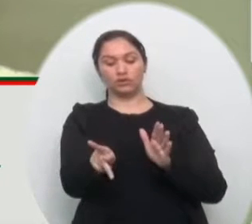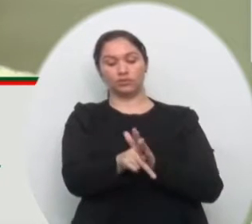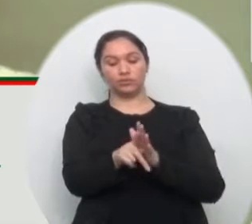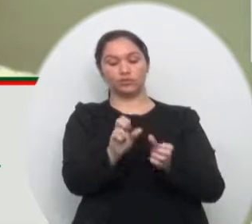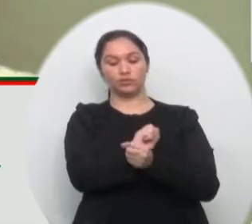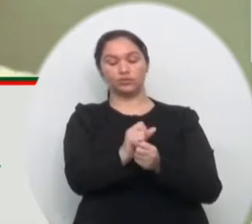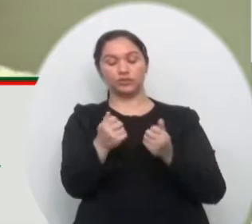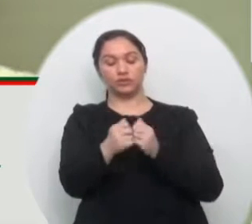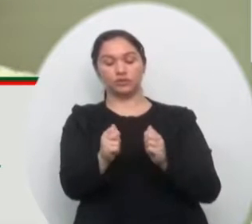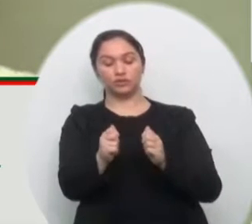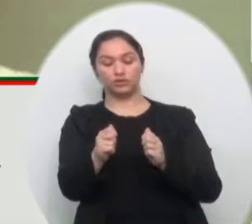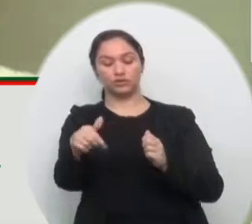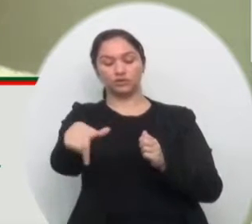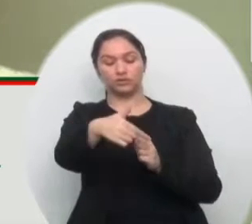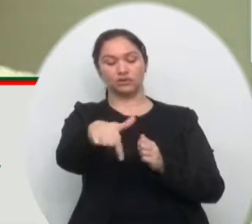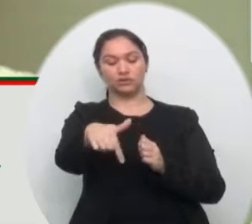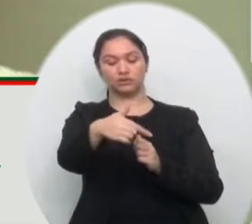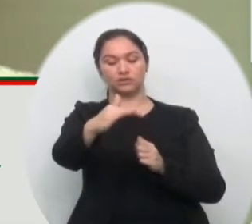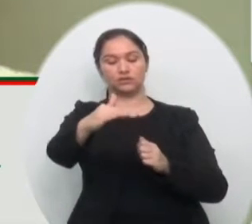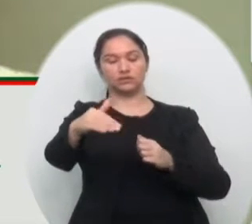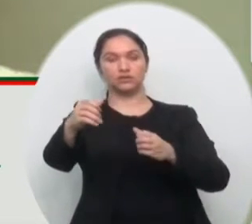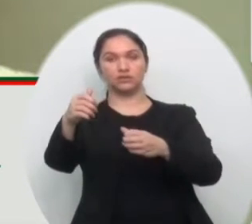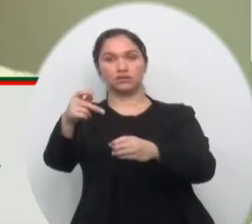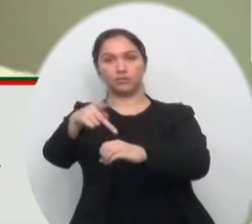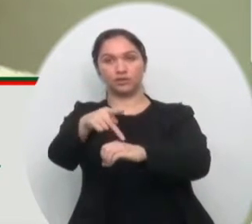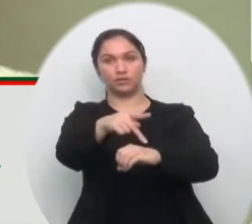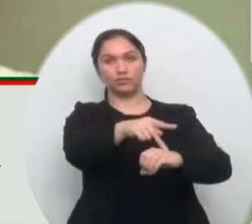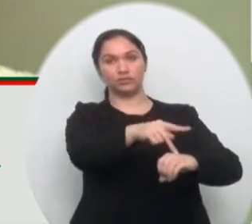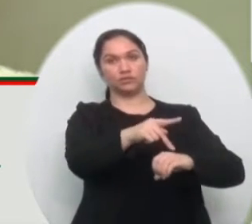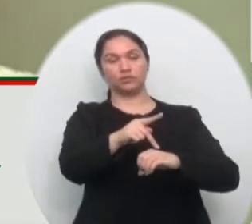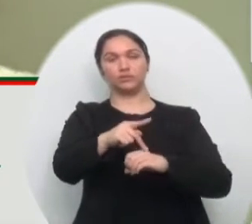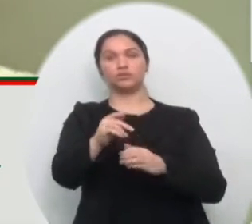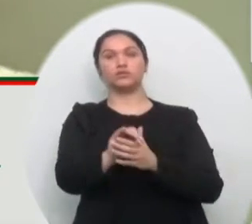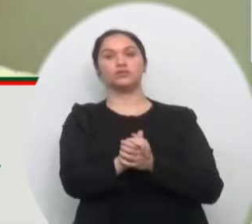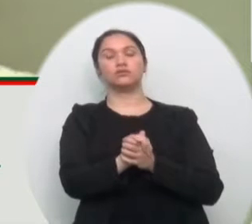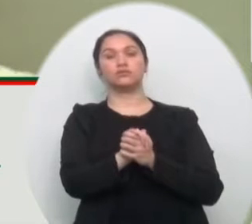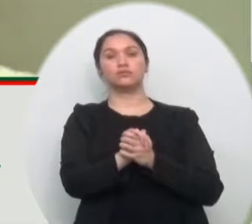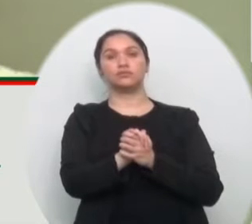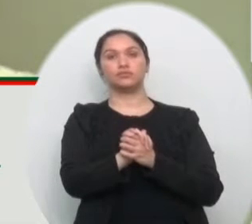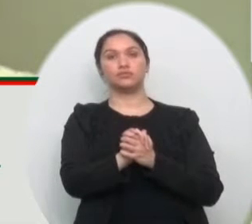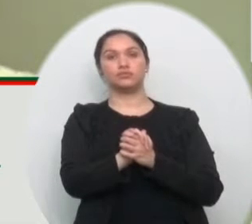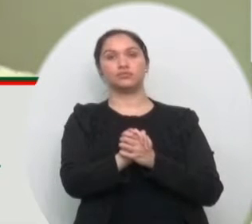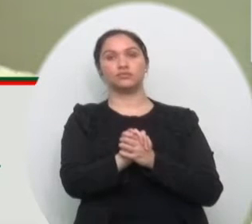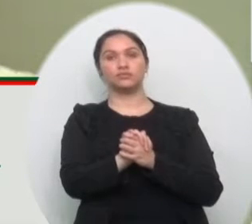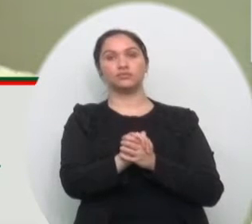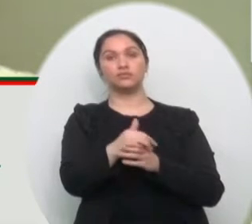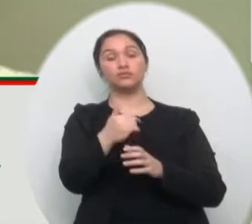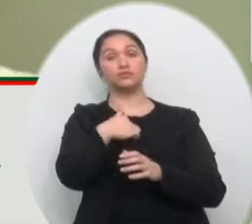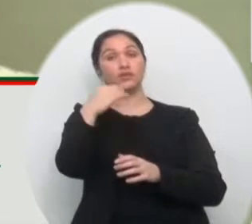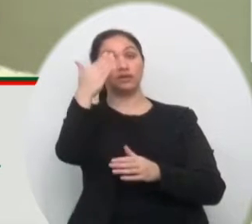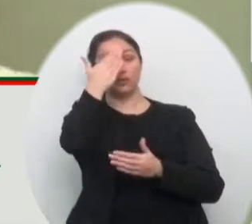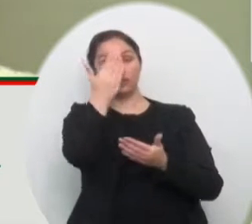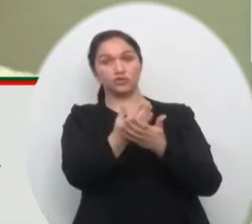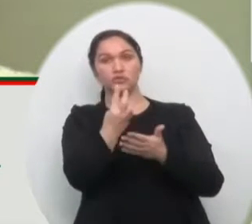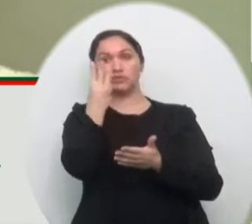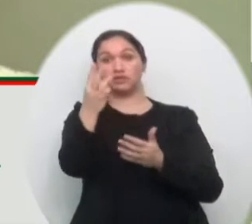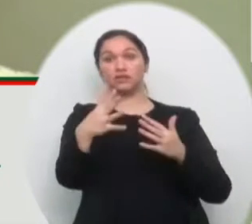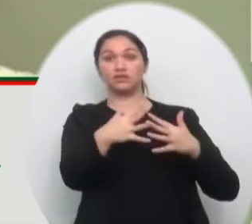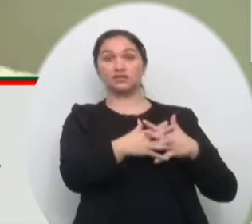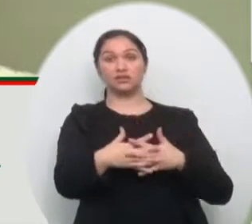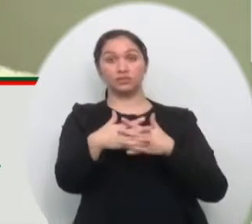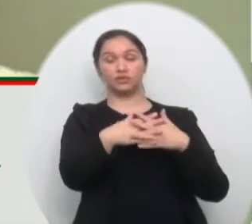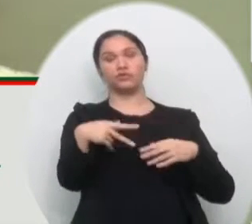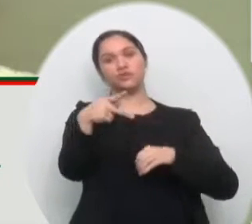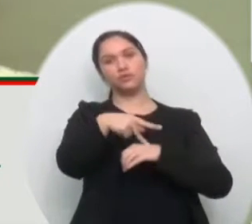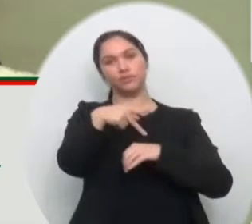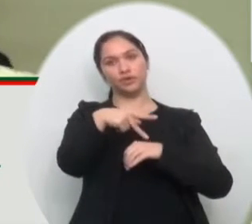arrumada. Ou seja, 3 caminhões de base, de pedra, eu tenho certeza que dá para arrumar toda essa região aí. Então, assim, ó, tem que se